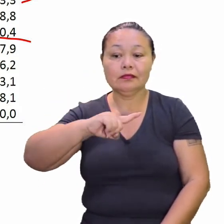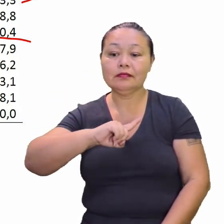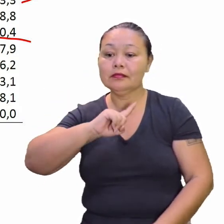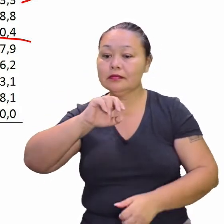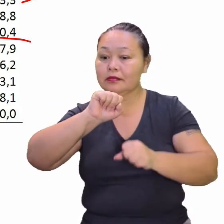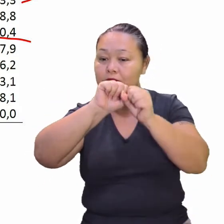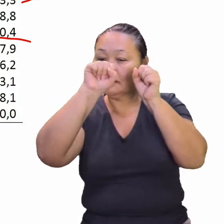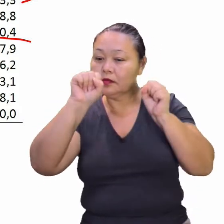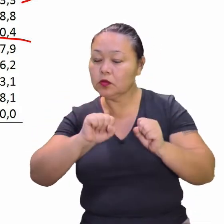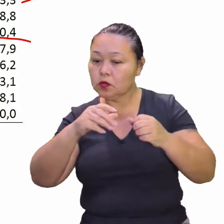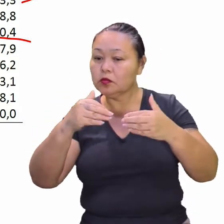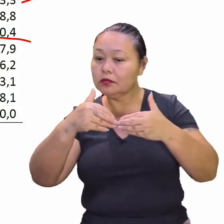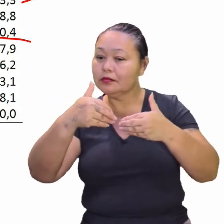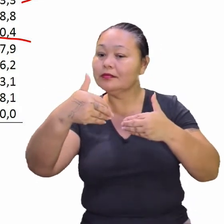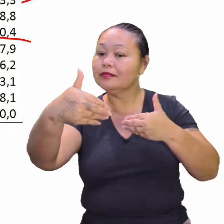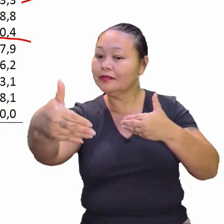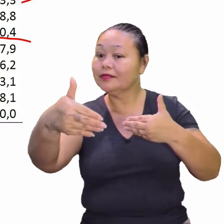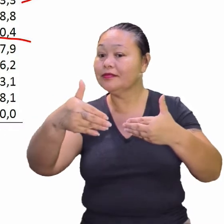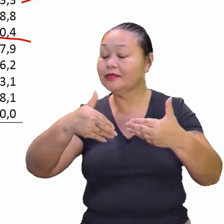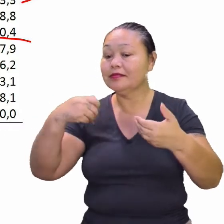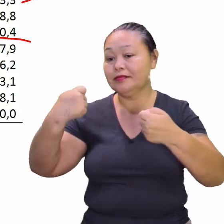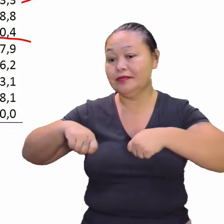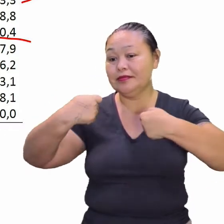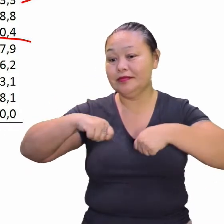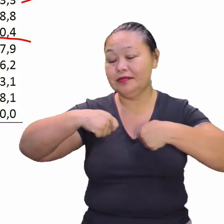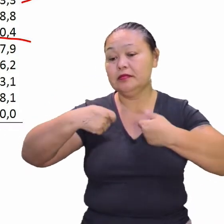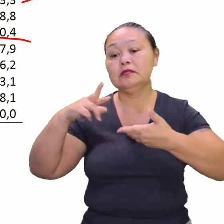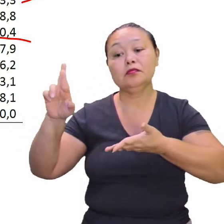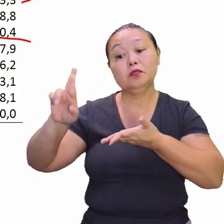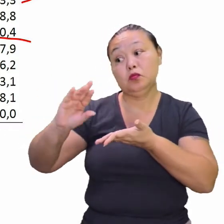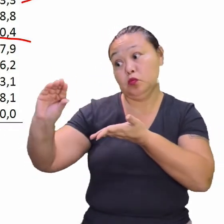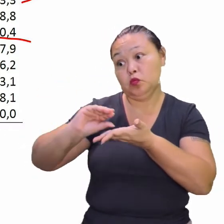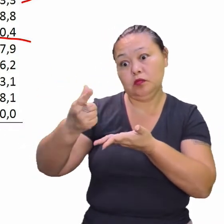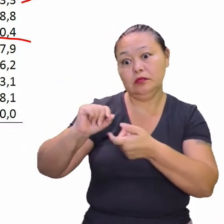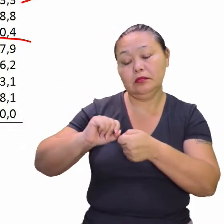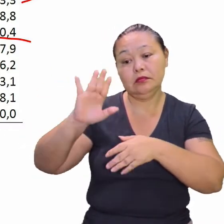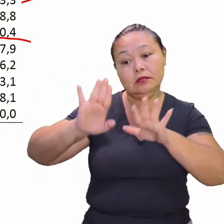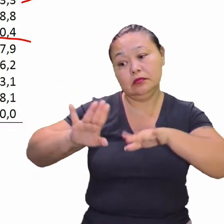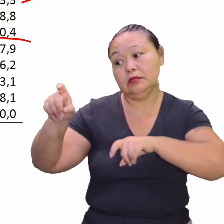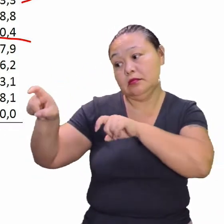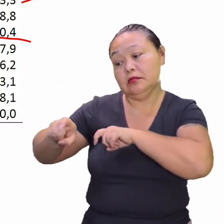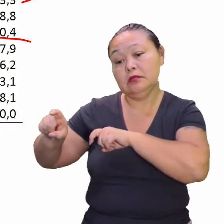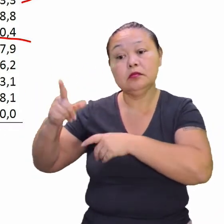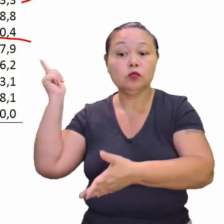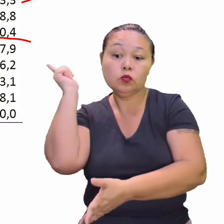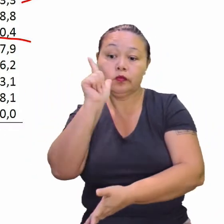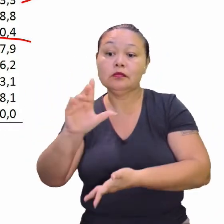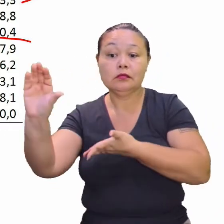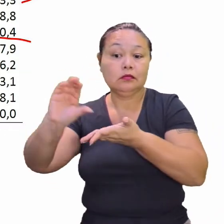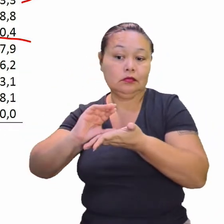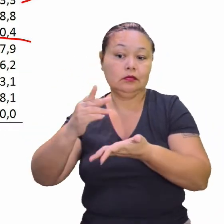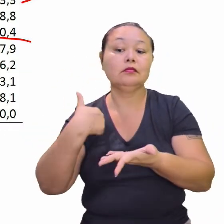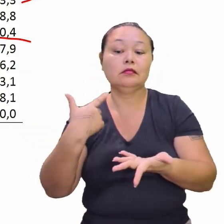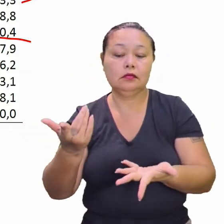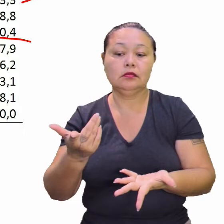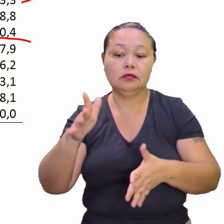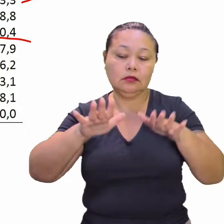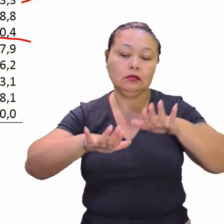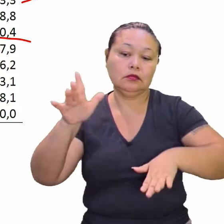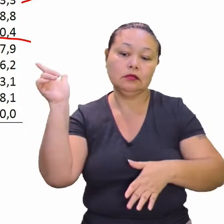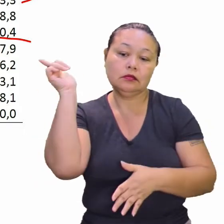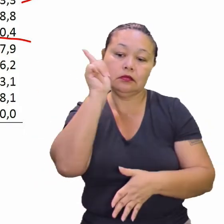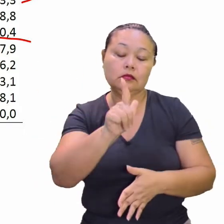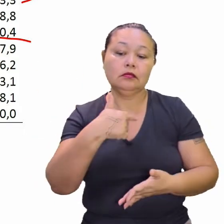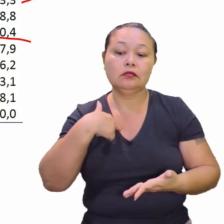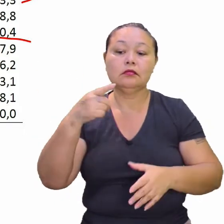é um sistema semi-intensivo, que necessita aí de maior recurso para investimento. E às vezes o agricultor familiar não consegue investir. Isso, às vezes